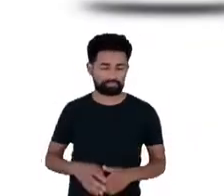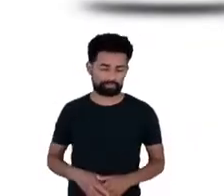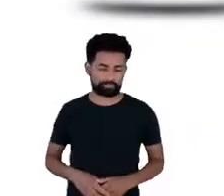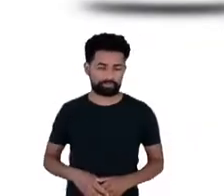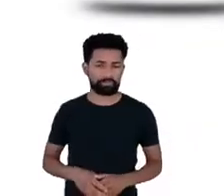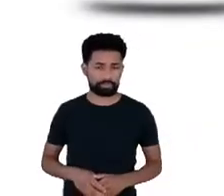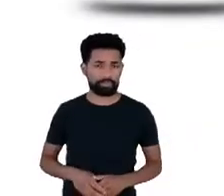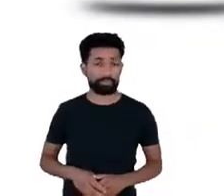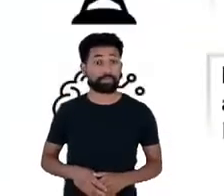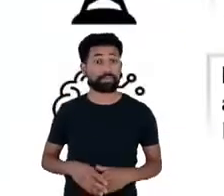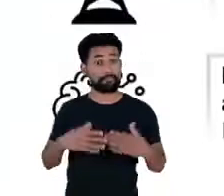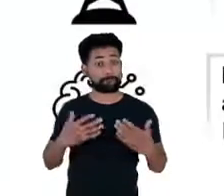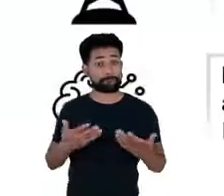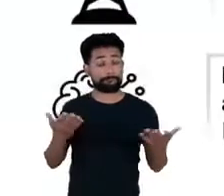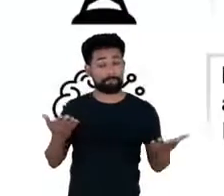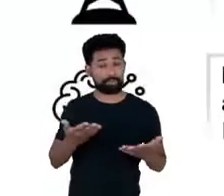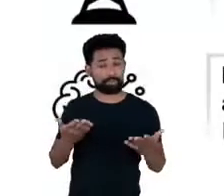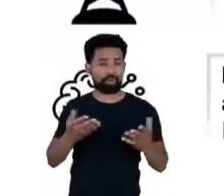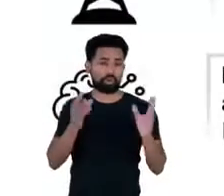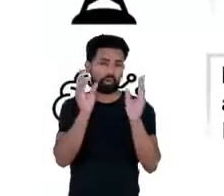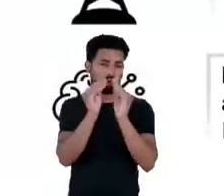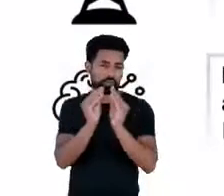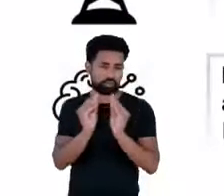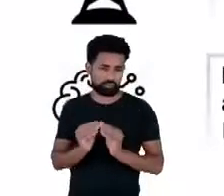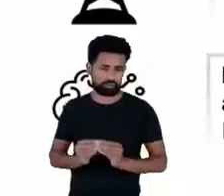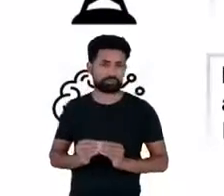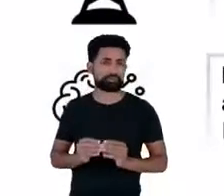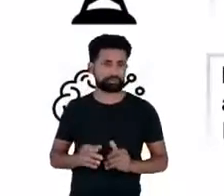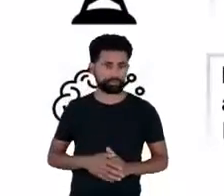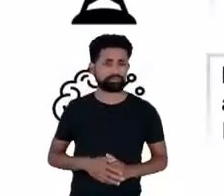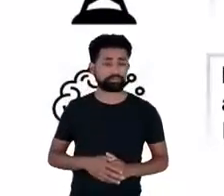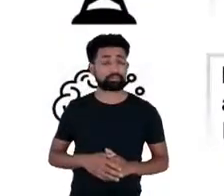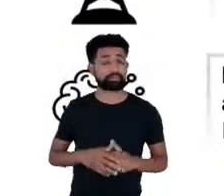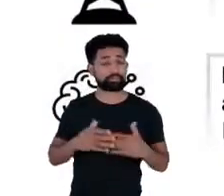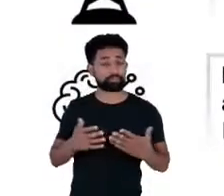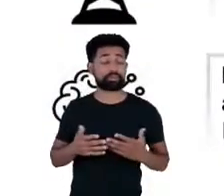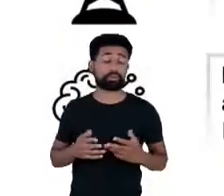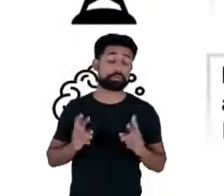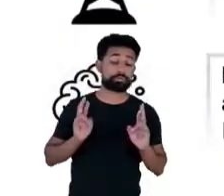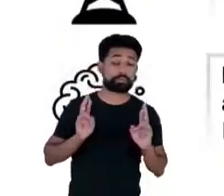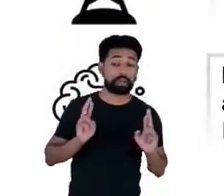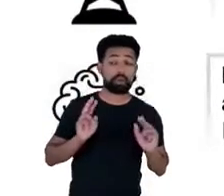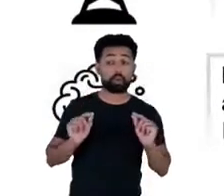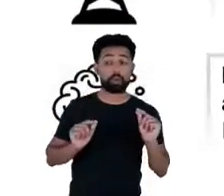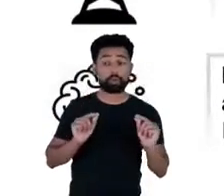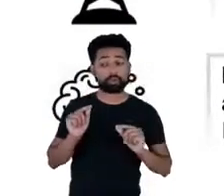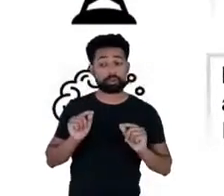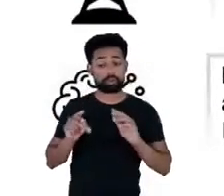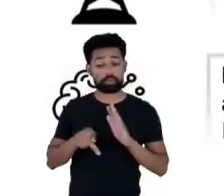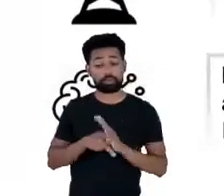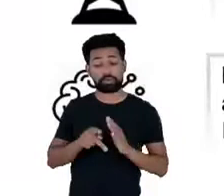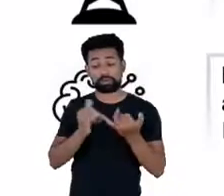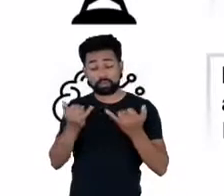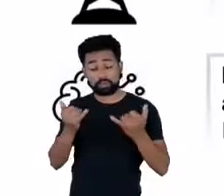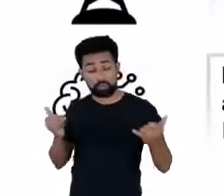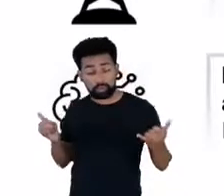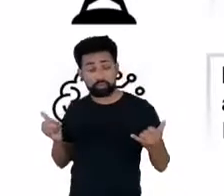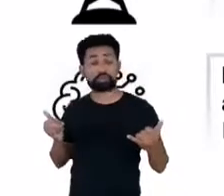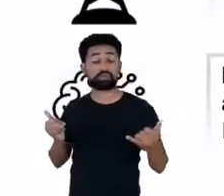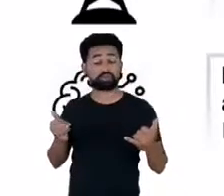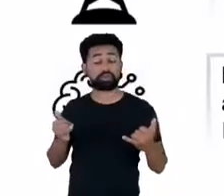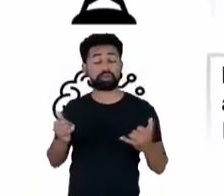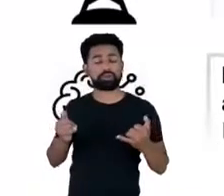E agora, um breve resumo e perspectivas. Espera-se que as energias de alta penetração no